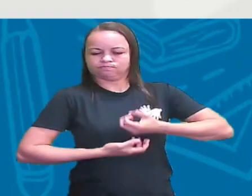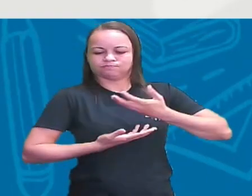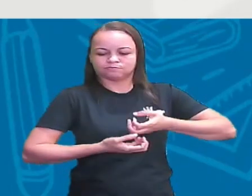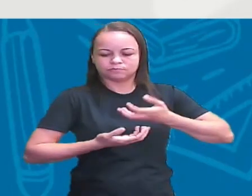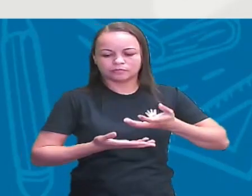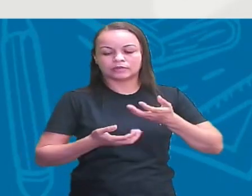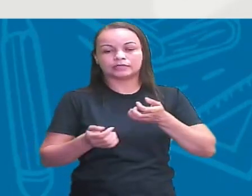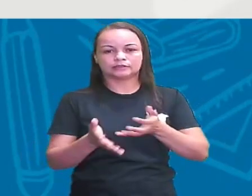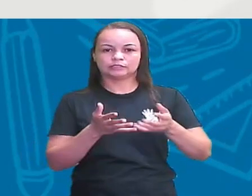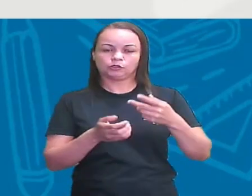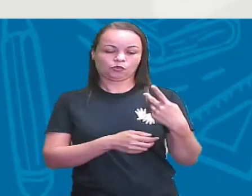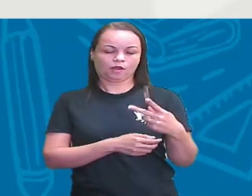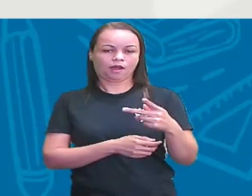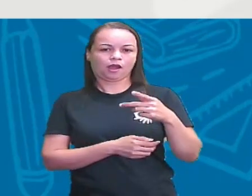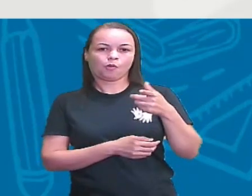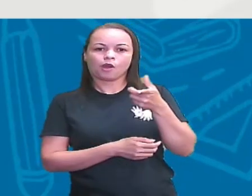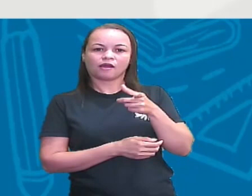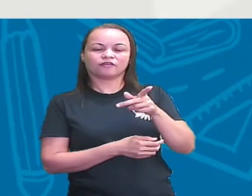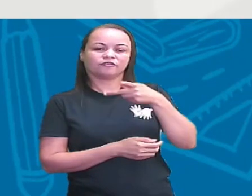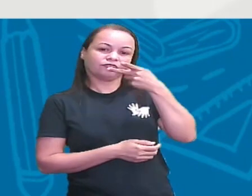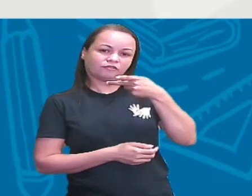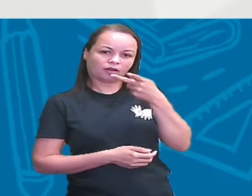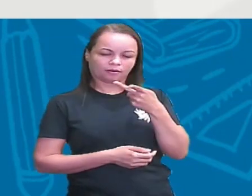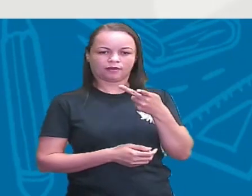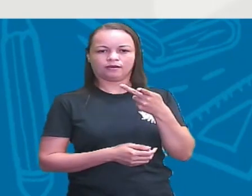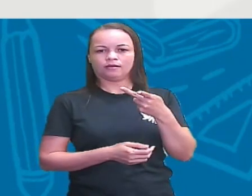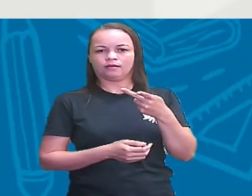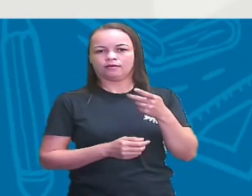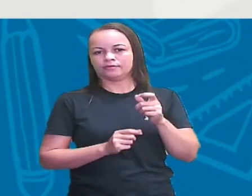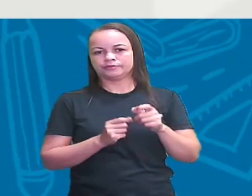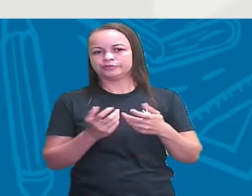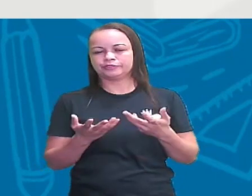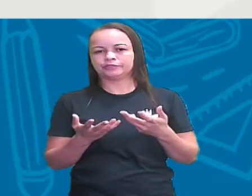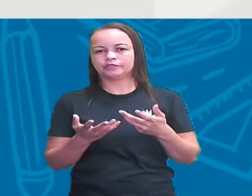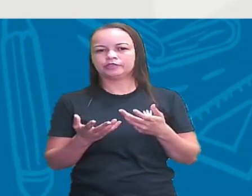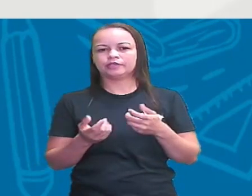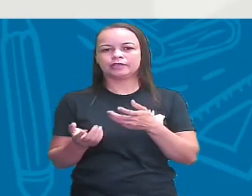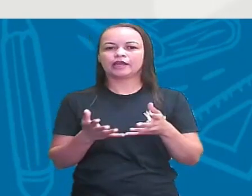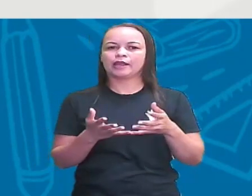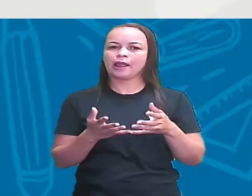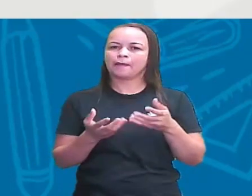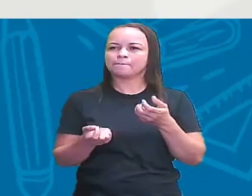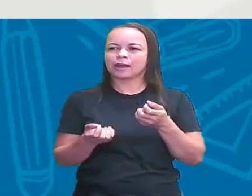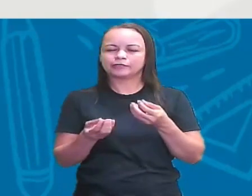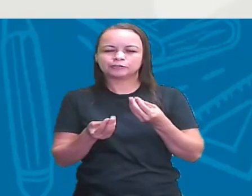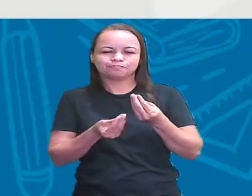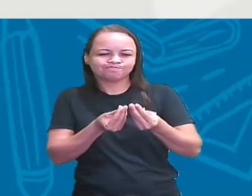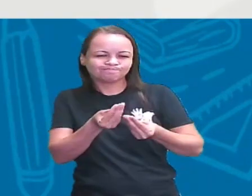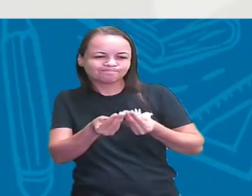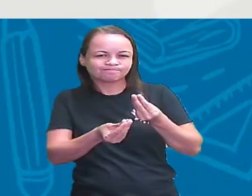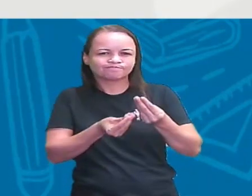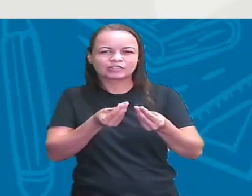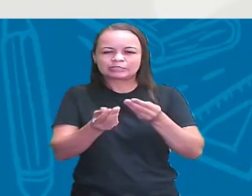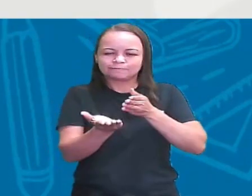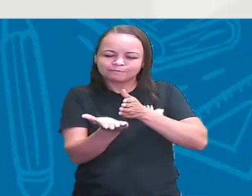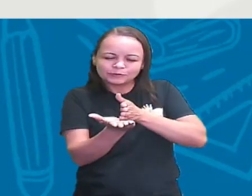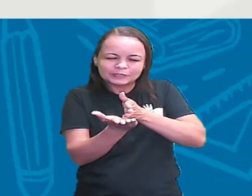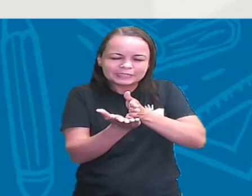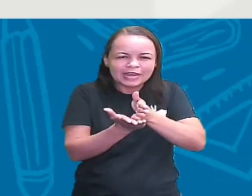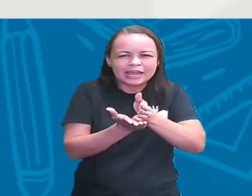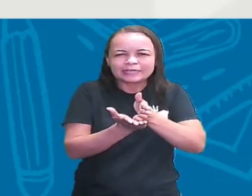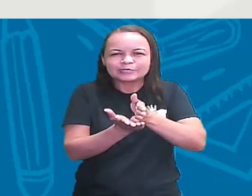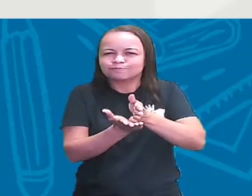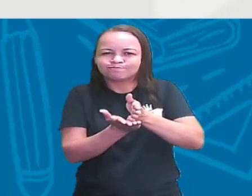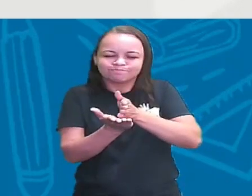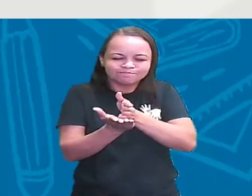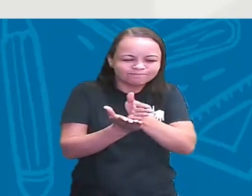relação àquela fala, né, que digamos assim, é mais escorreita, né? Segue ao pé da letra o que